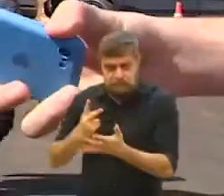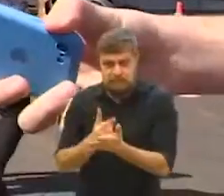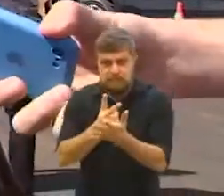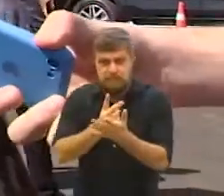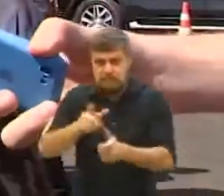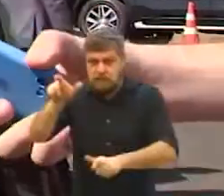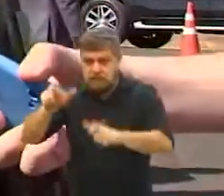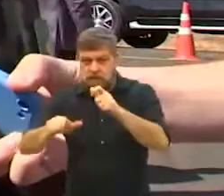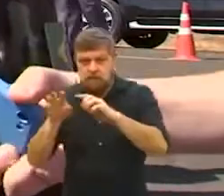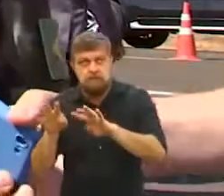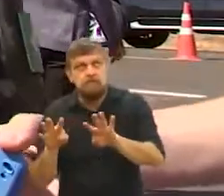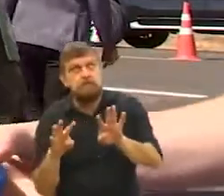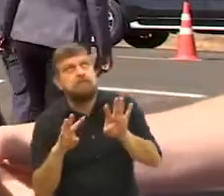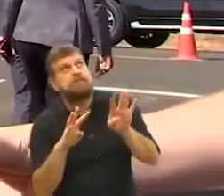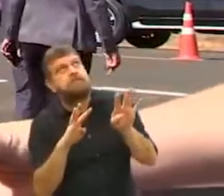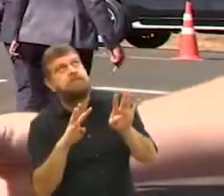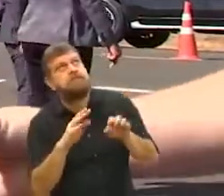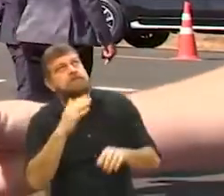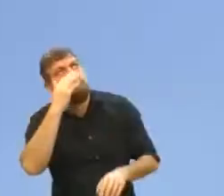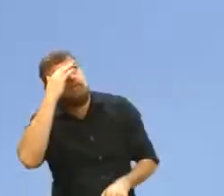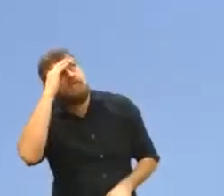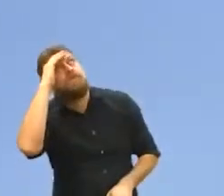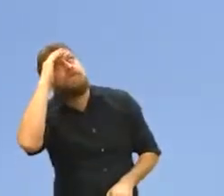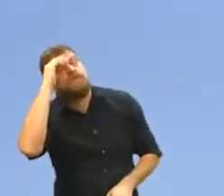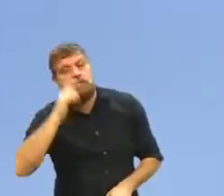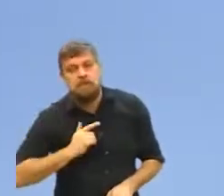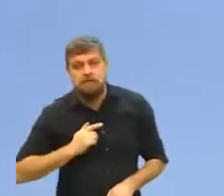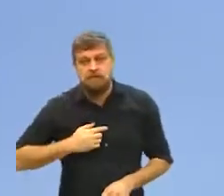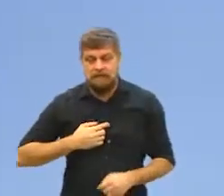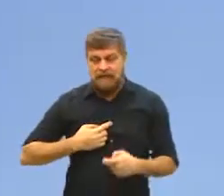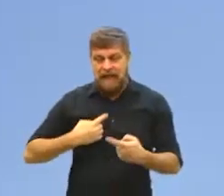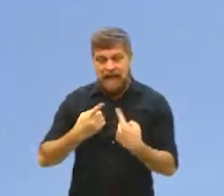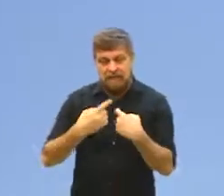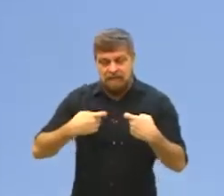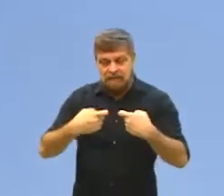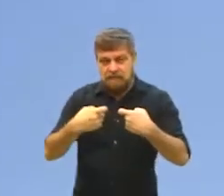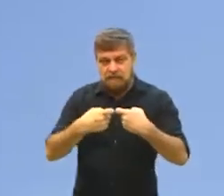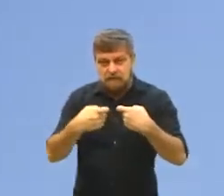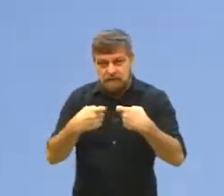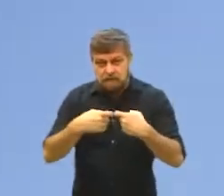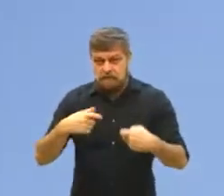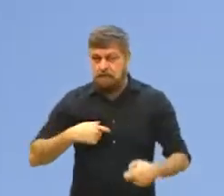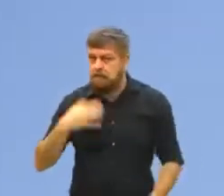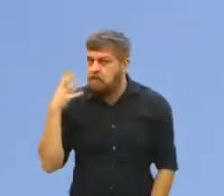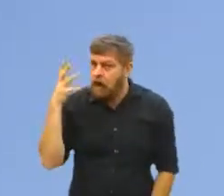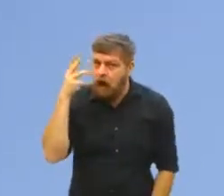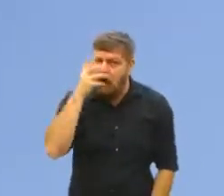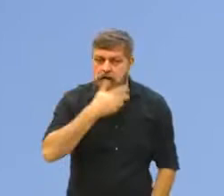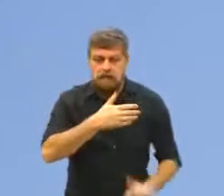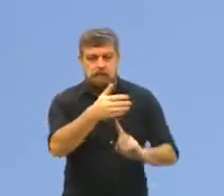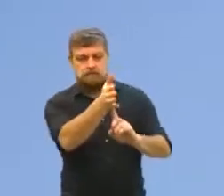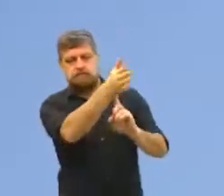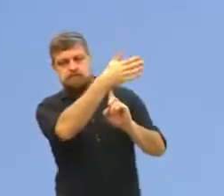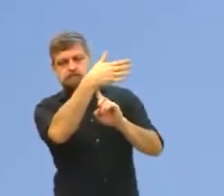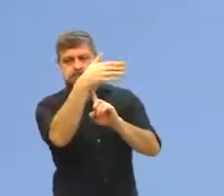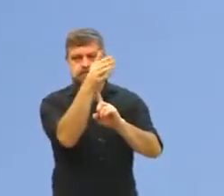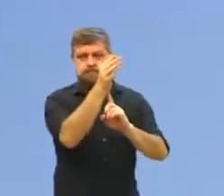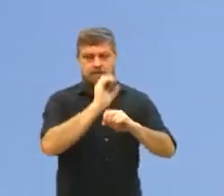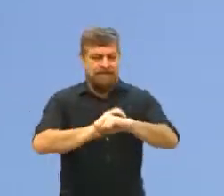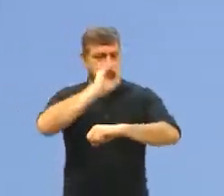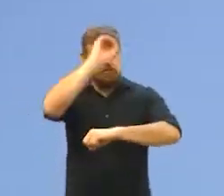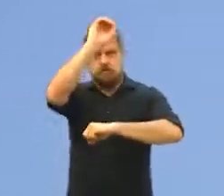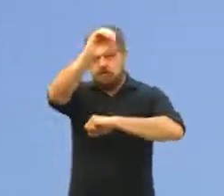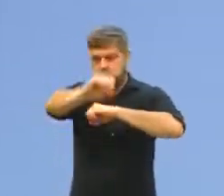reflexão sempre né as pessoas passam aqui na na Rodovia Anhanguera um ponto dominante vou enxergar sua Bandeira linda